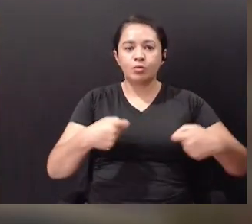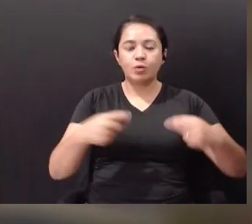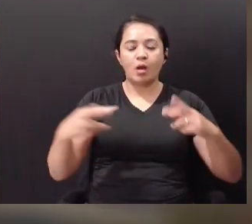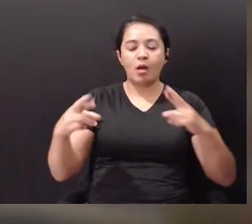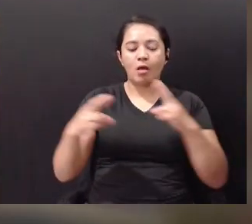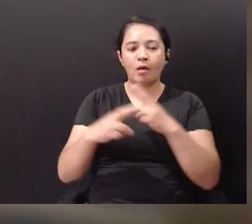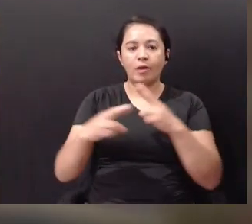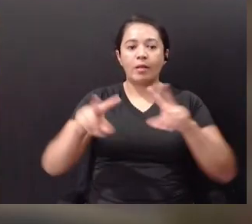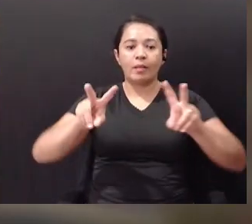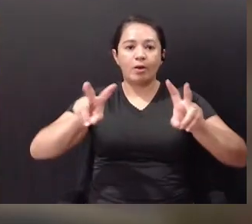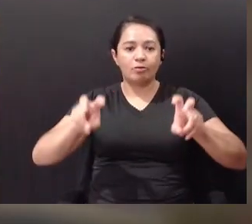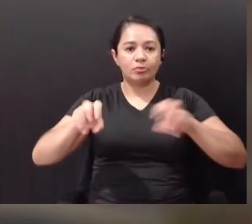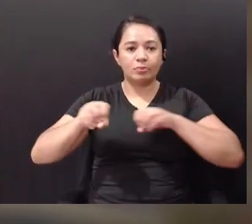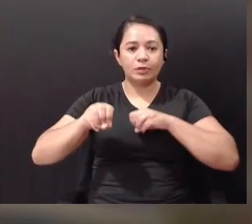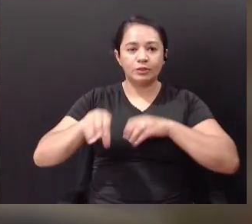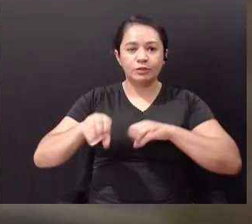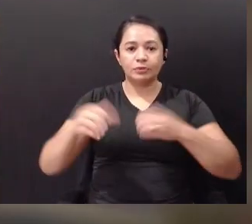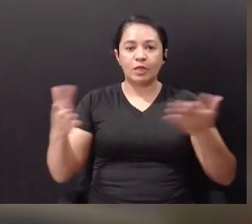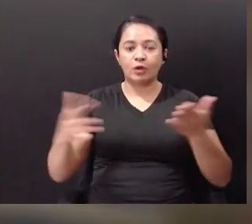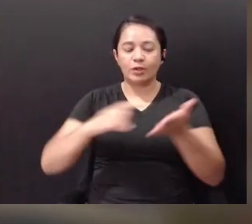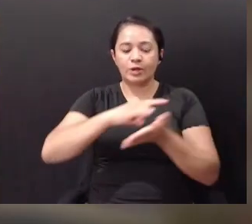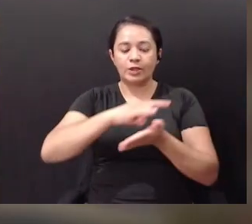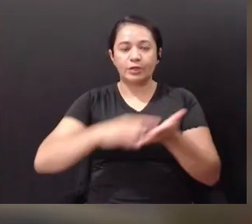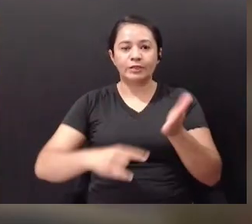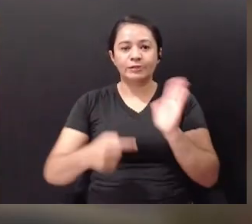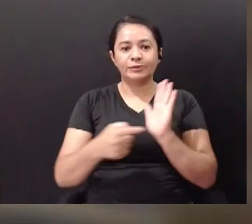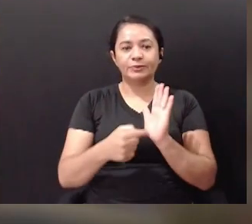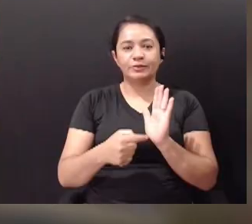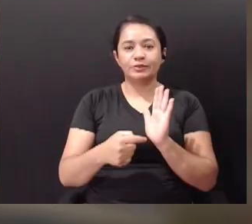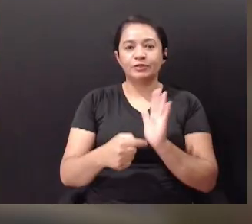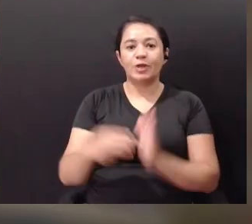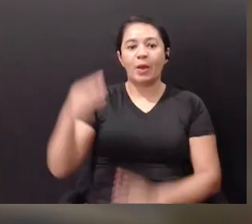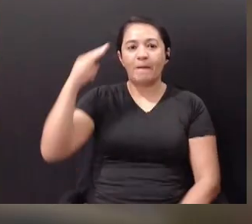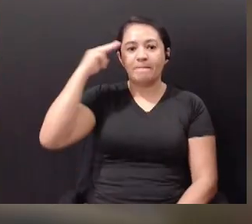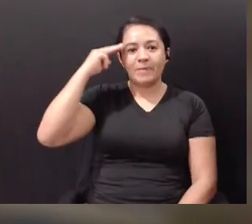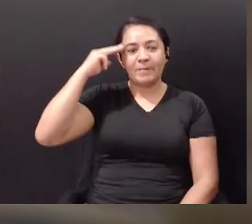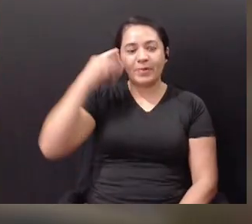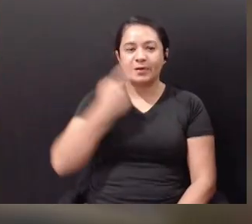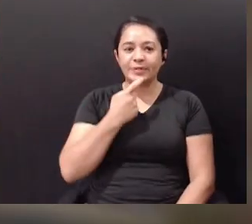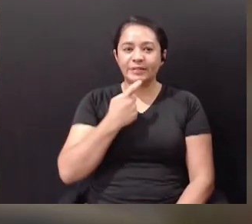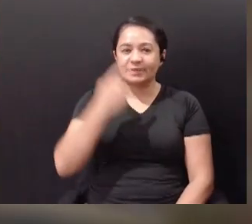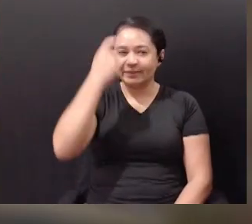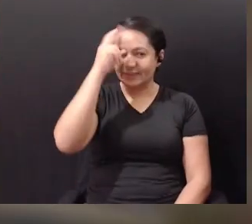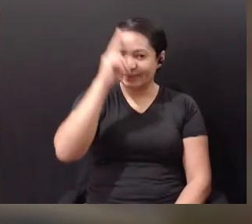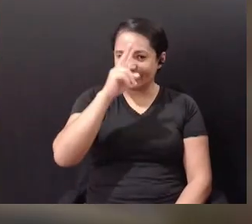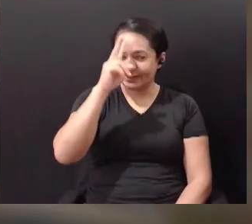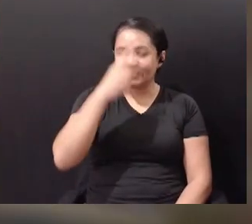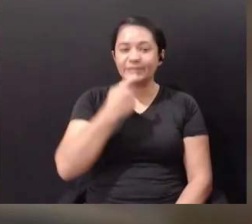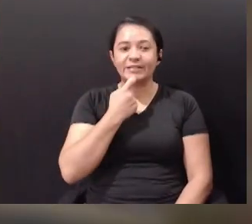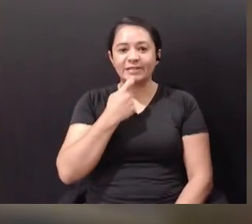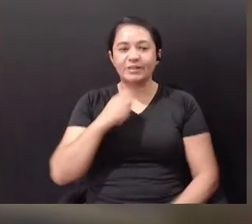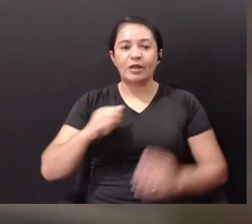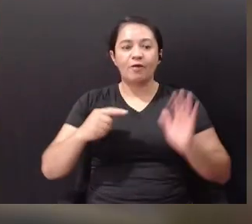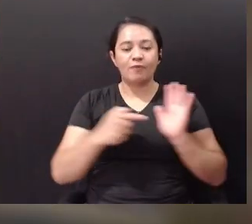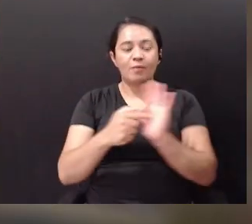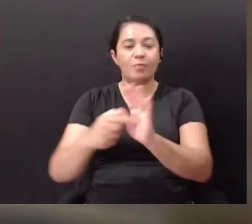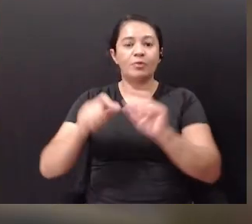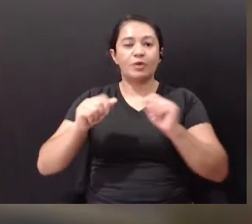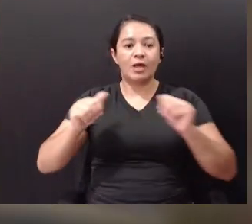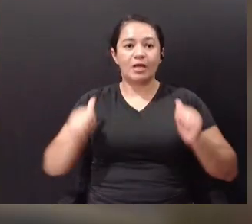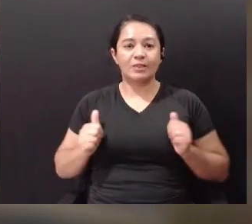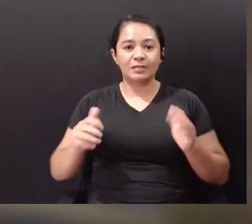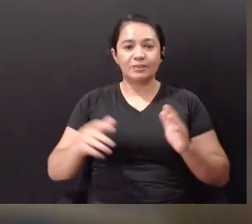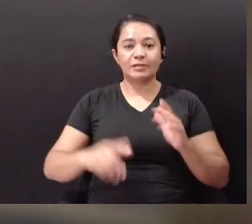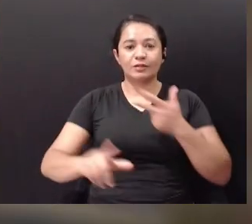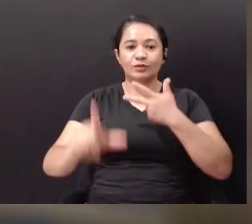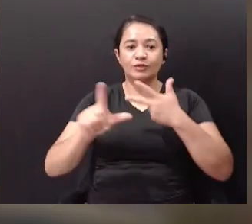Neste documentário de Memórias da Cidade, vamos mostrar as ações do Legislativo do município até o final